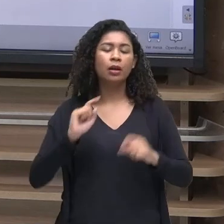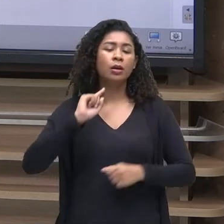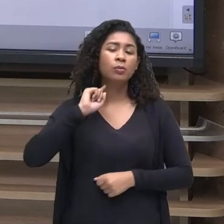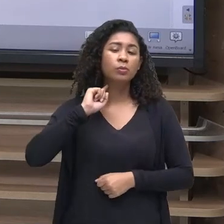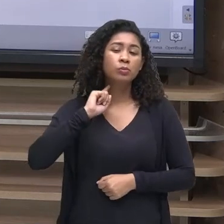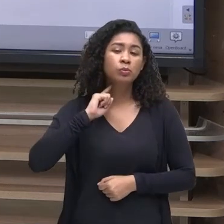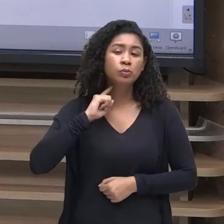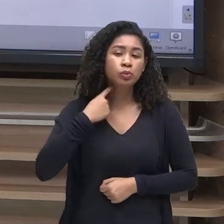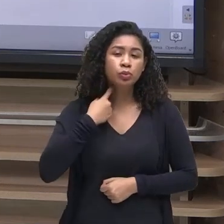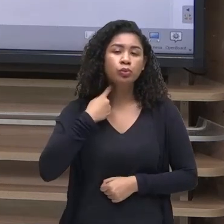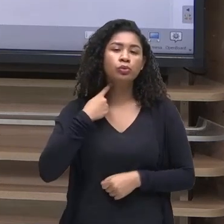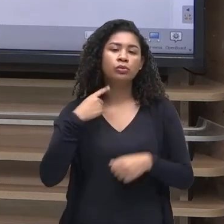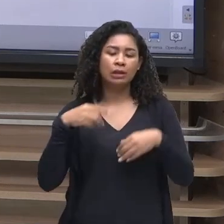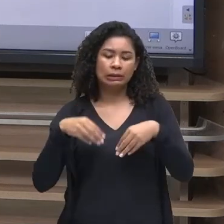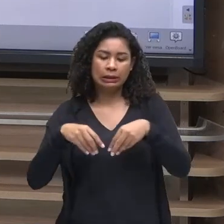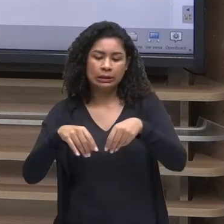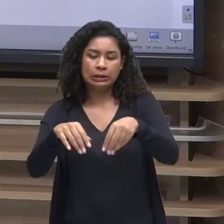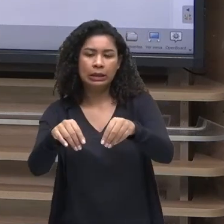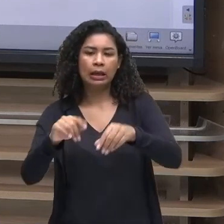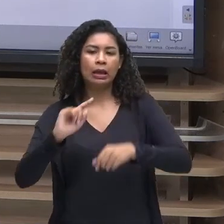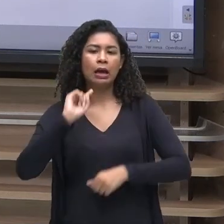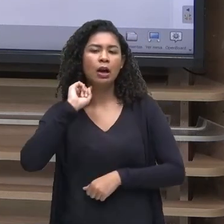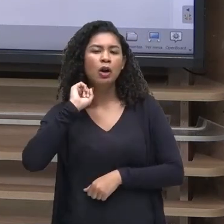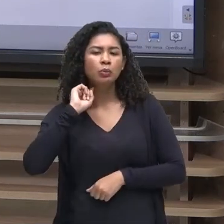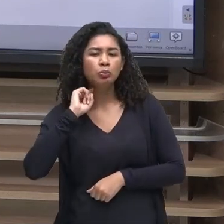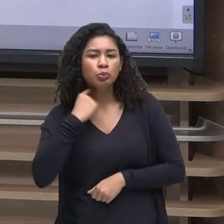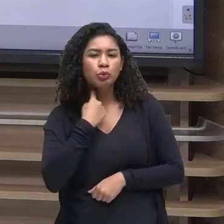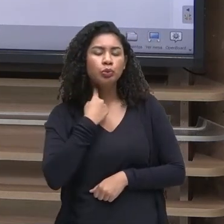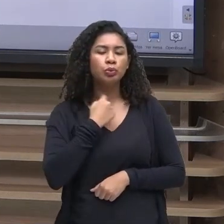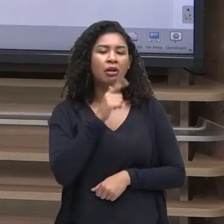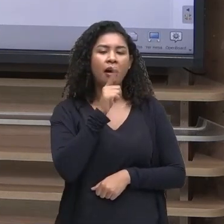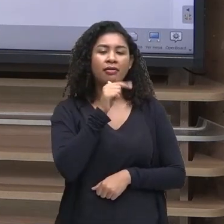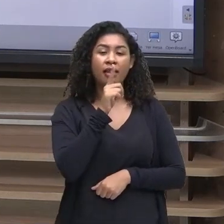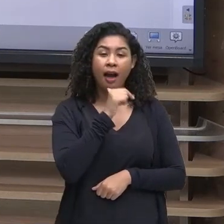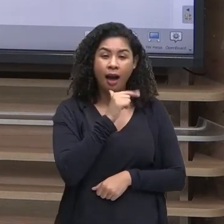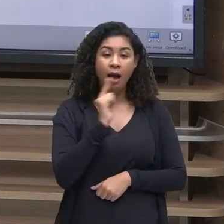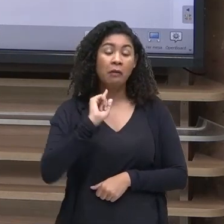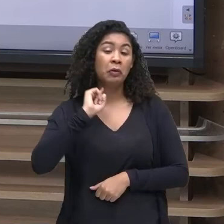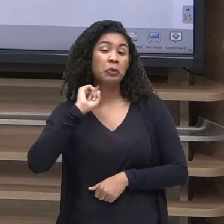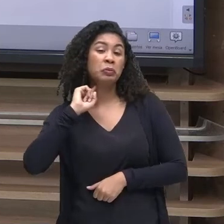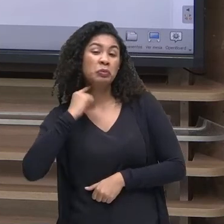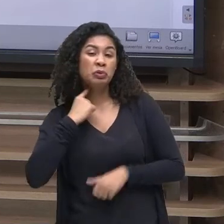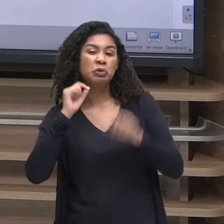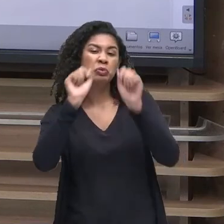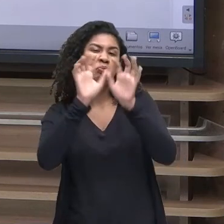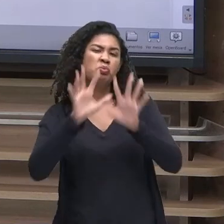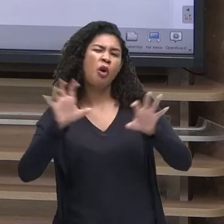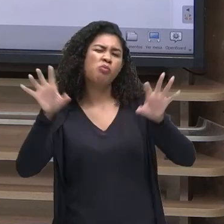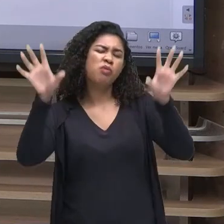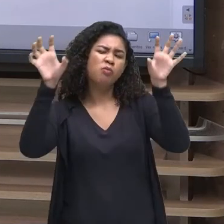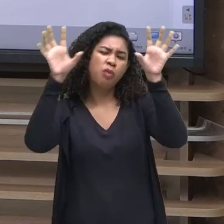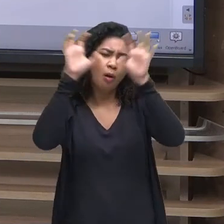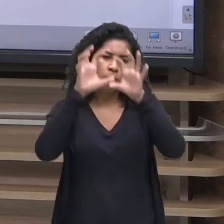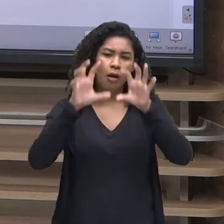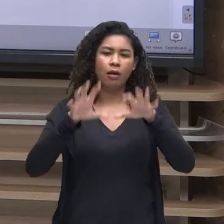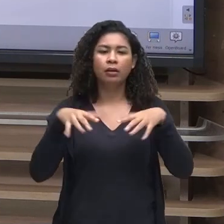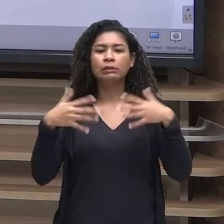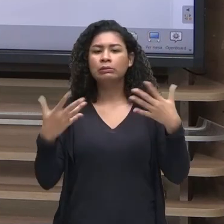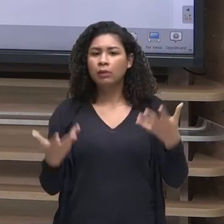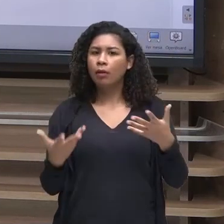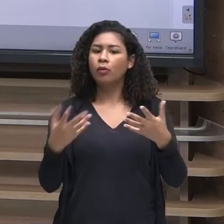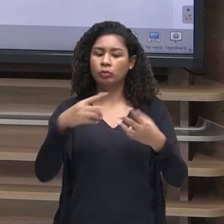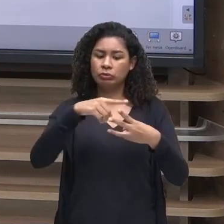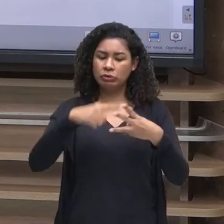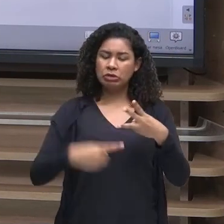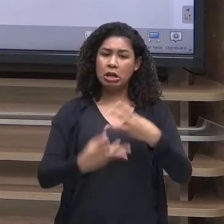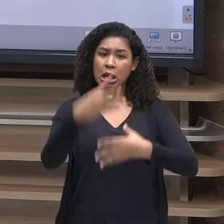do solo, da água, do ar. E quando a gente fala desse tipo de poluição, a gente está falando de várias coisas. A gente está falando